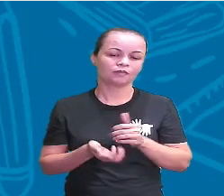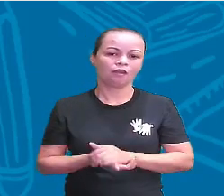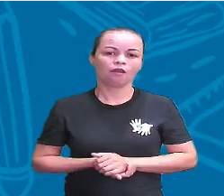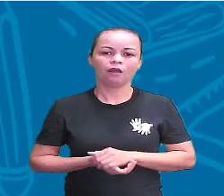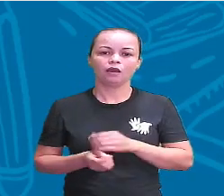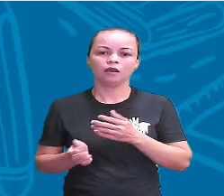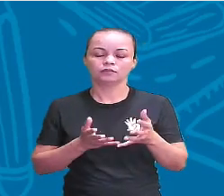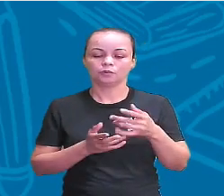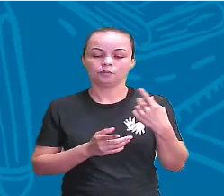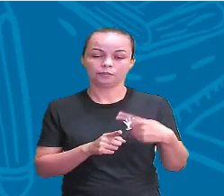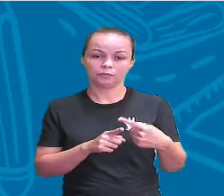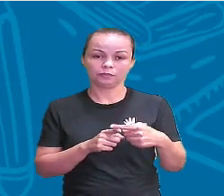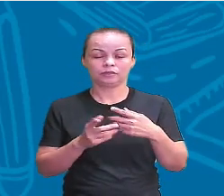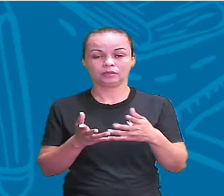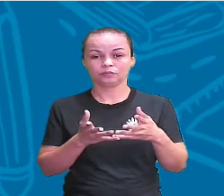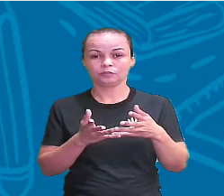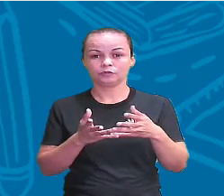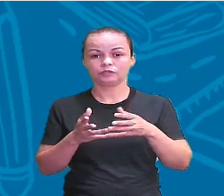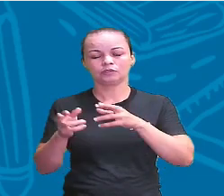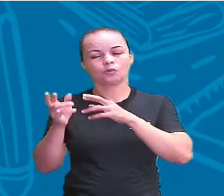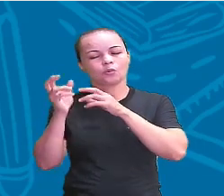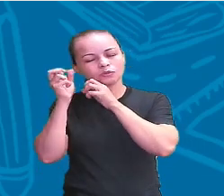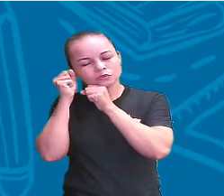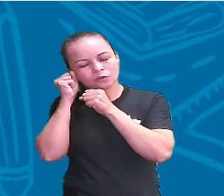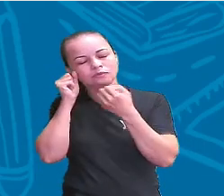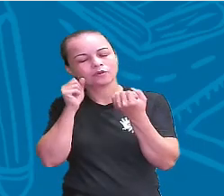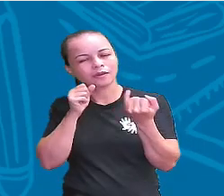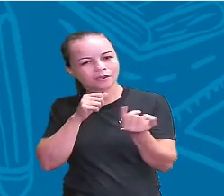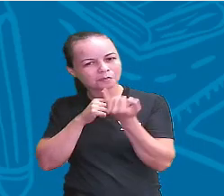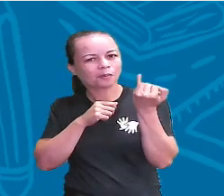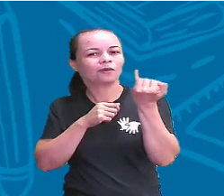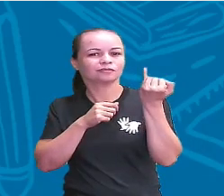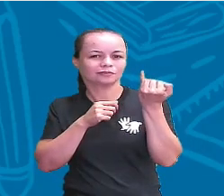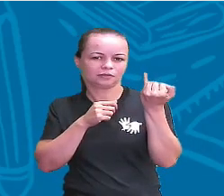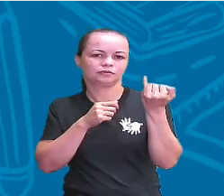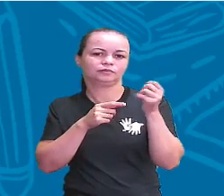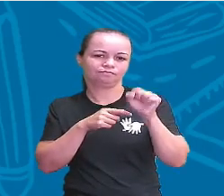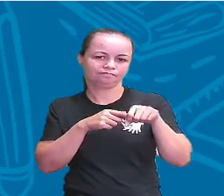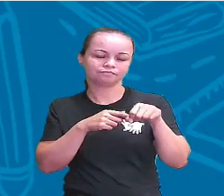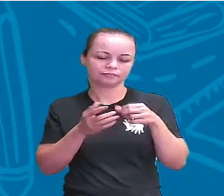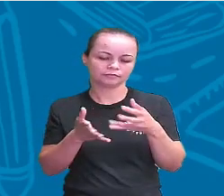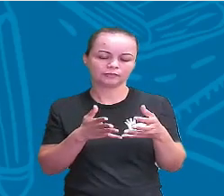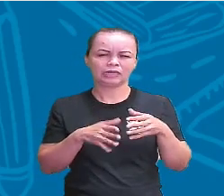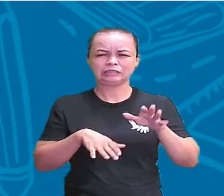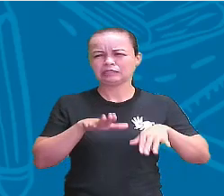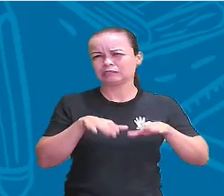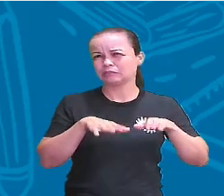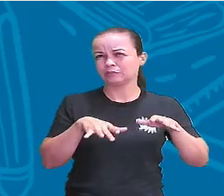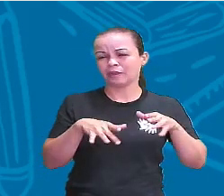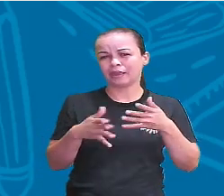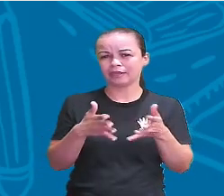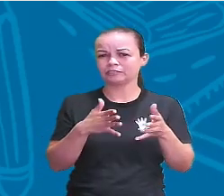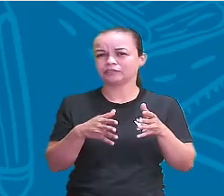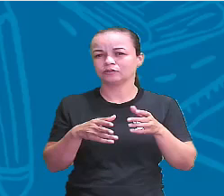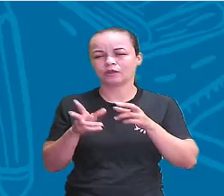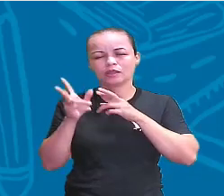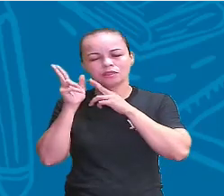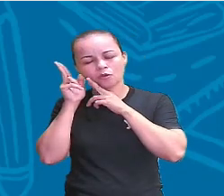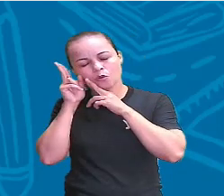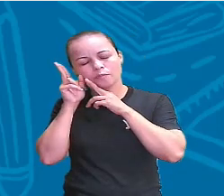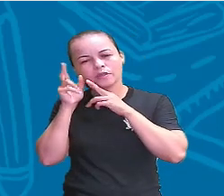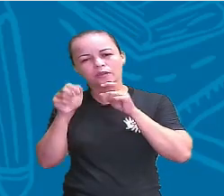nosso sono, ele é fundamental. E lembrando que a gente tem que ter, em média, né, dormir cerca de 8 horas,